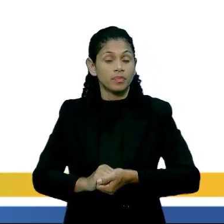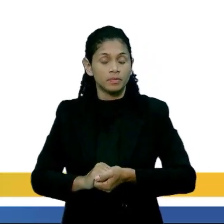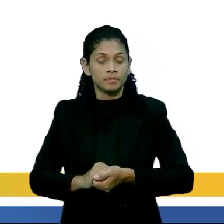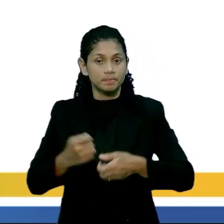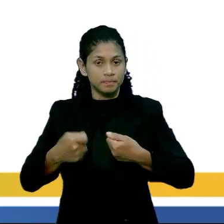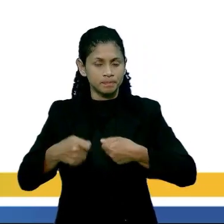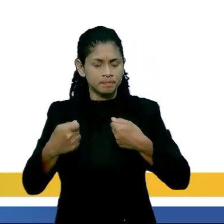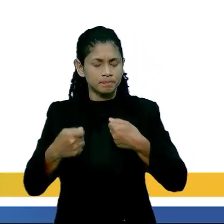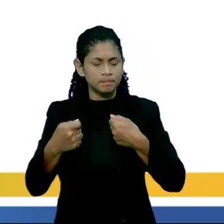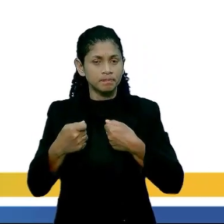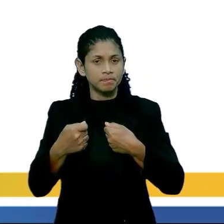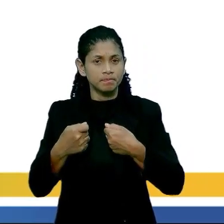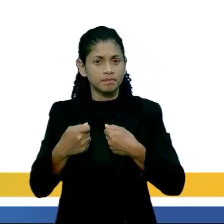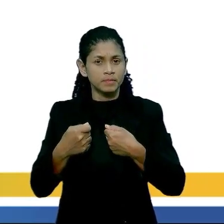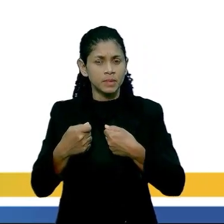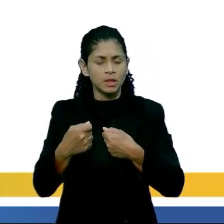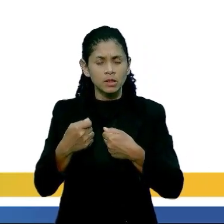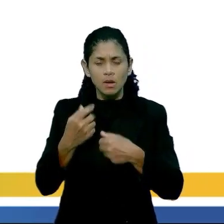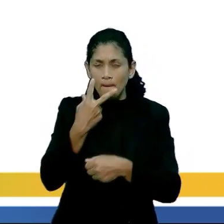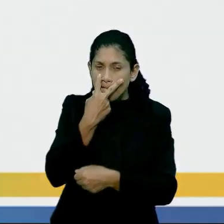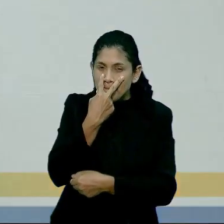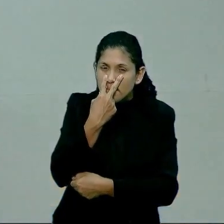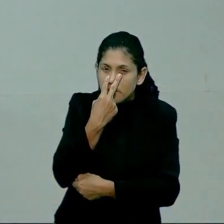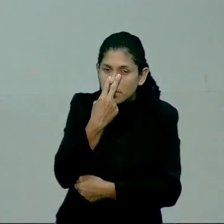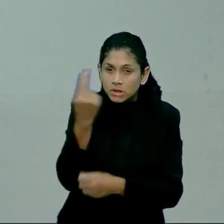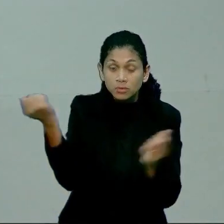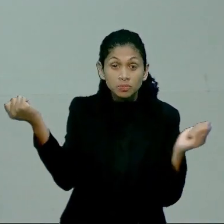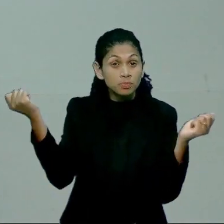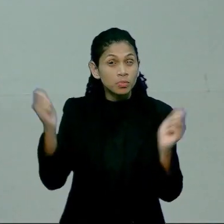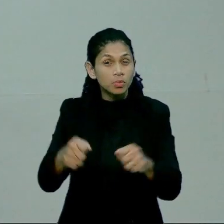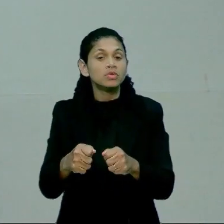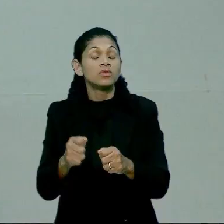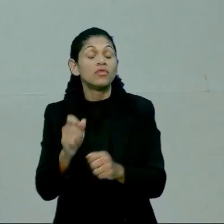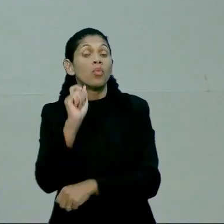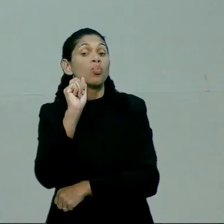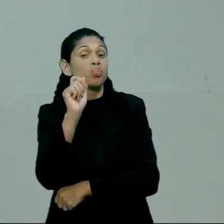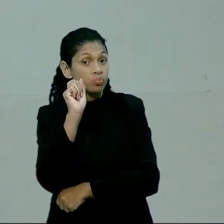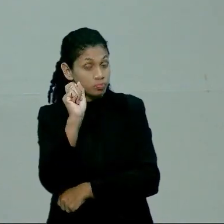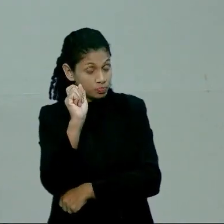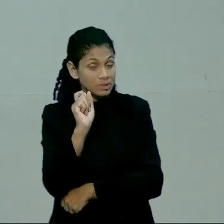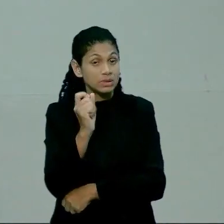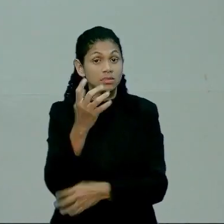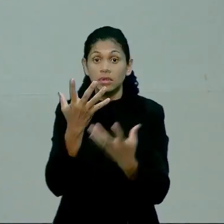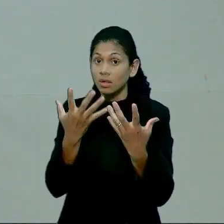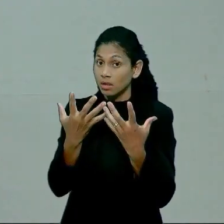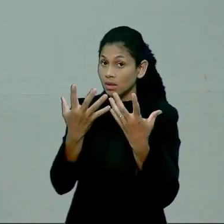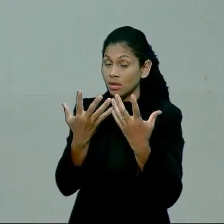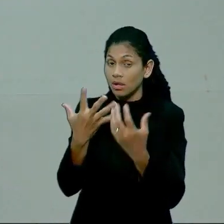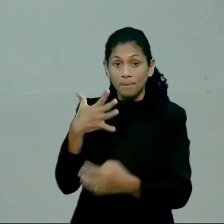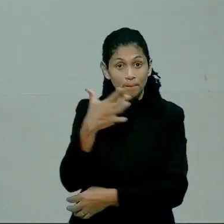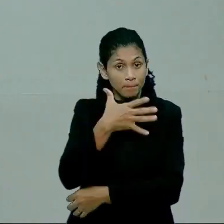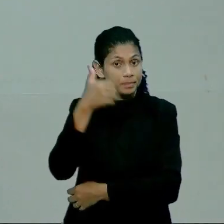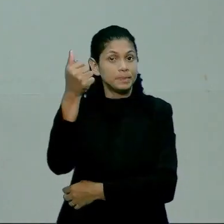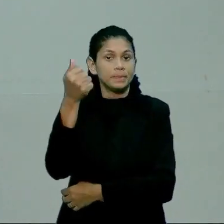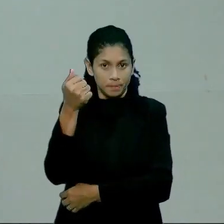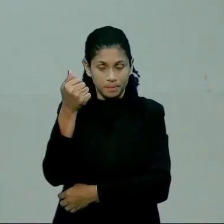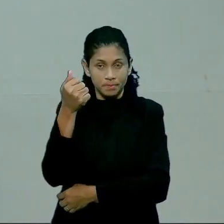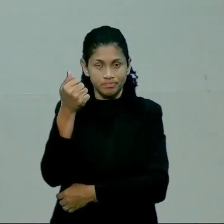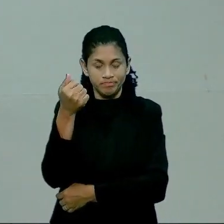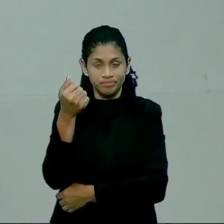mais semelhante possível àquela ação que se pretende melhorar. E aqui é o que eu acabei de mencionar. Se eu